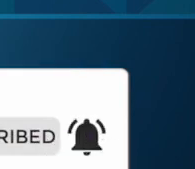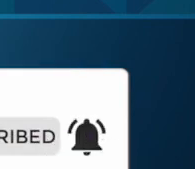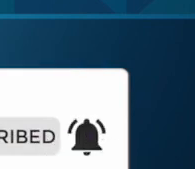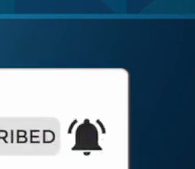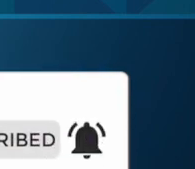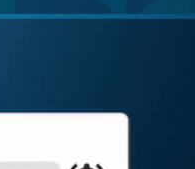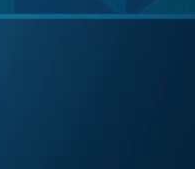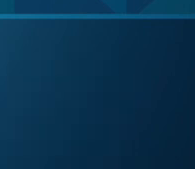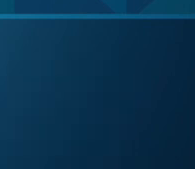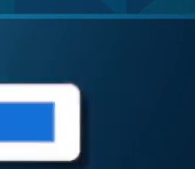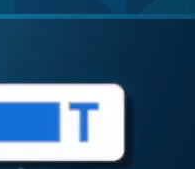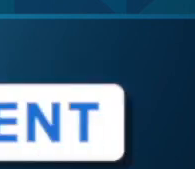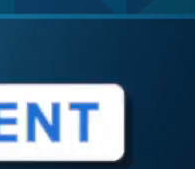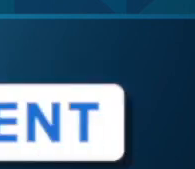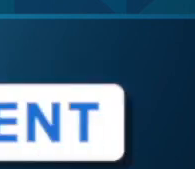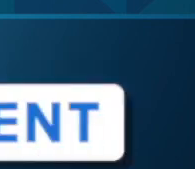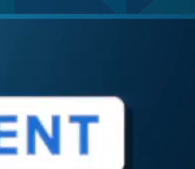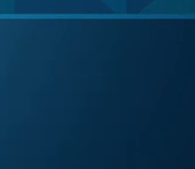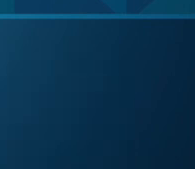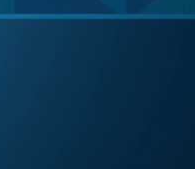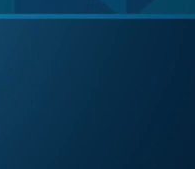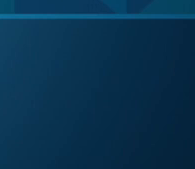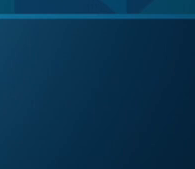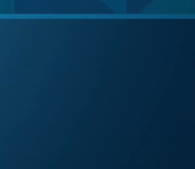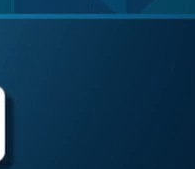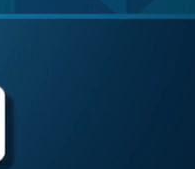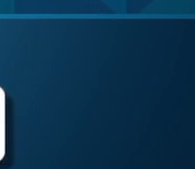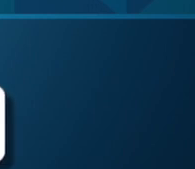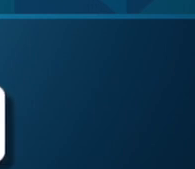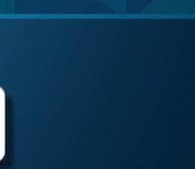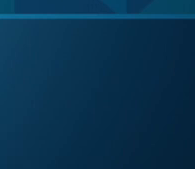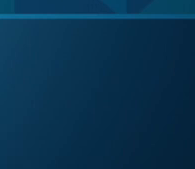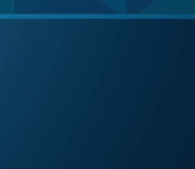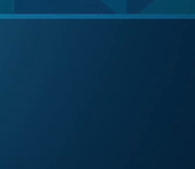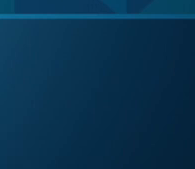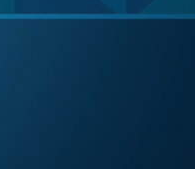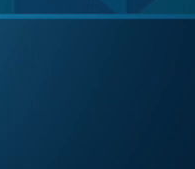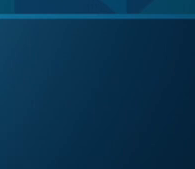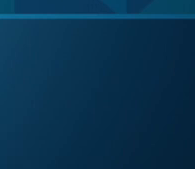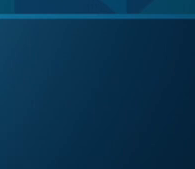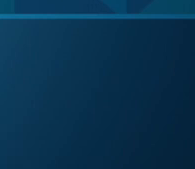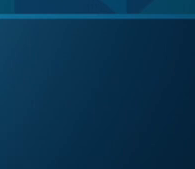botão notificação. Fó comentário, não faz tutang, ba media social, siraseluk.